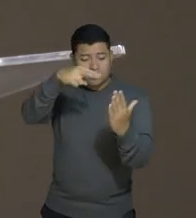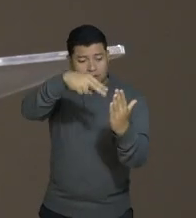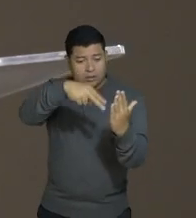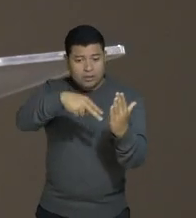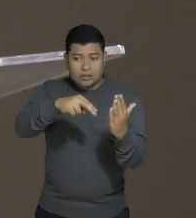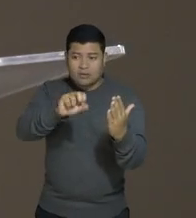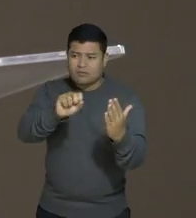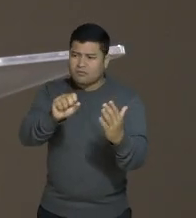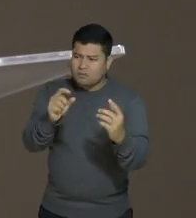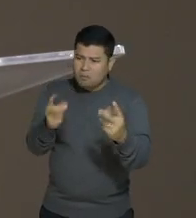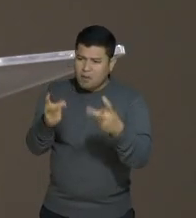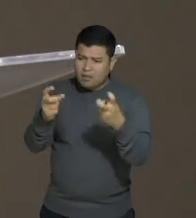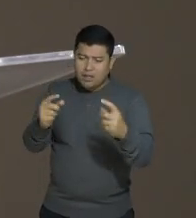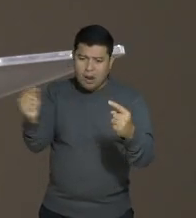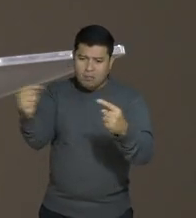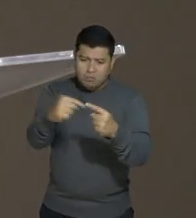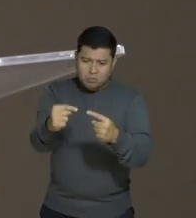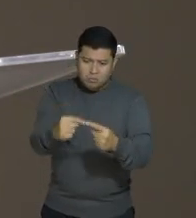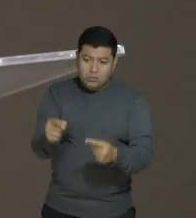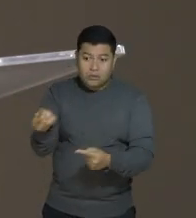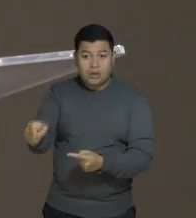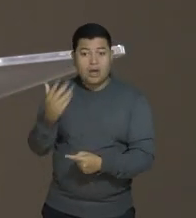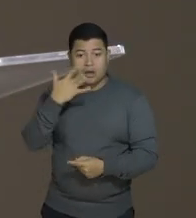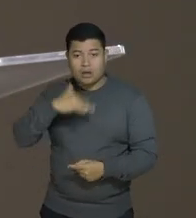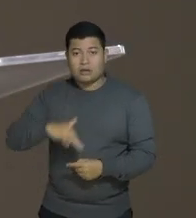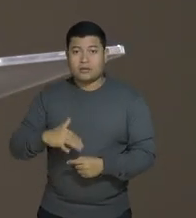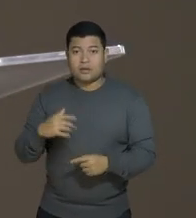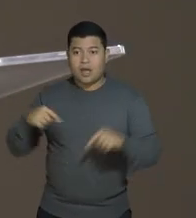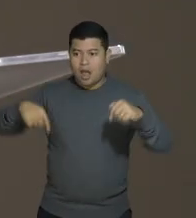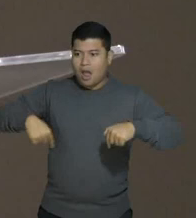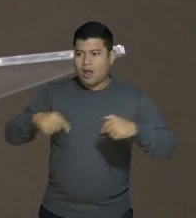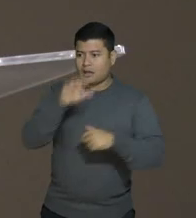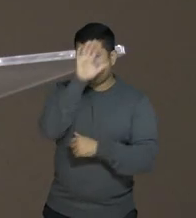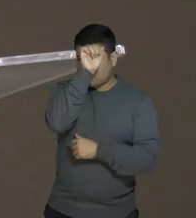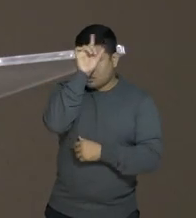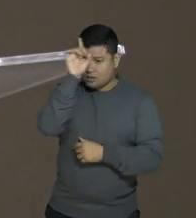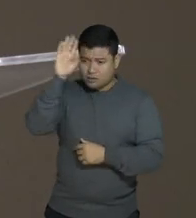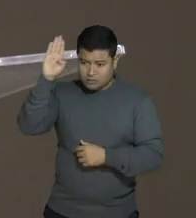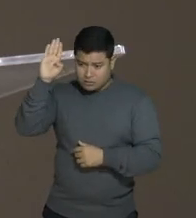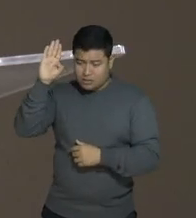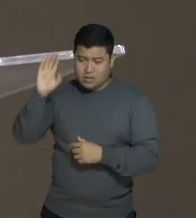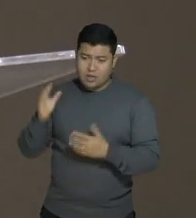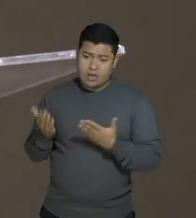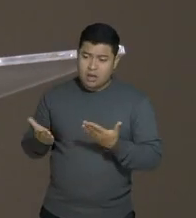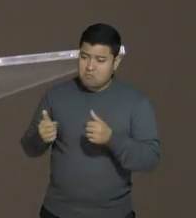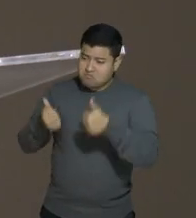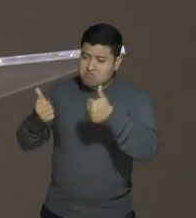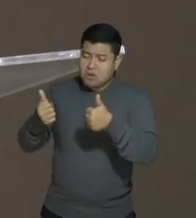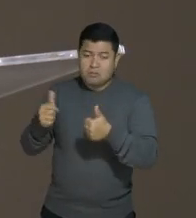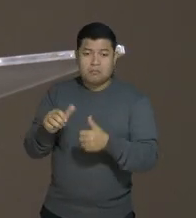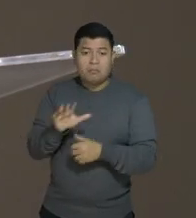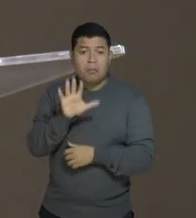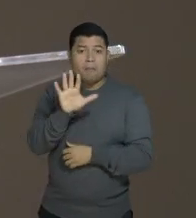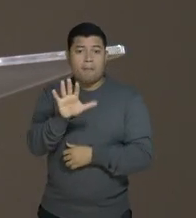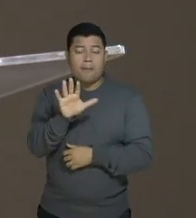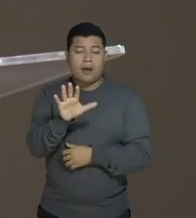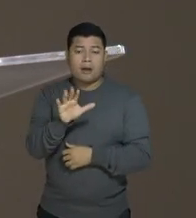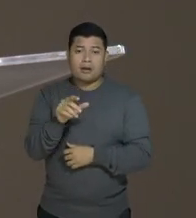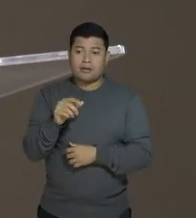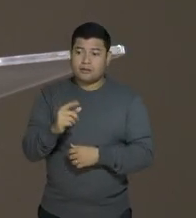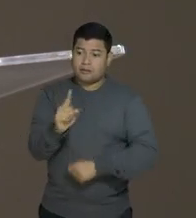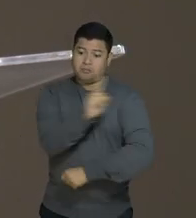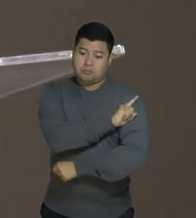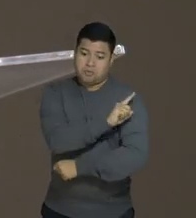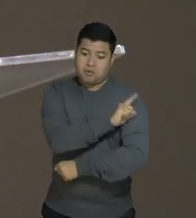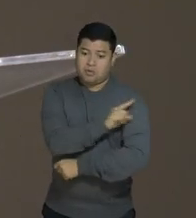né? Porque aqui ele está dando conta, porque é jardim de infância, ele não tem problema, mas quando ele entrar numa primeira série, ele vai ter que prestar